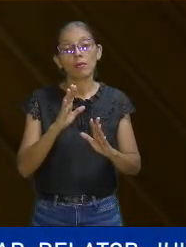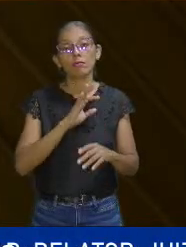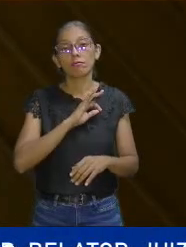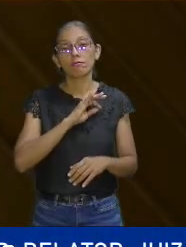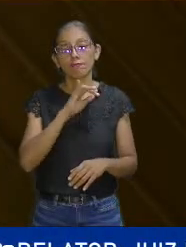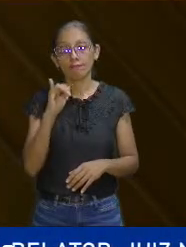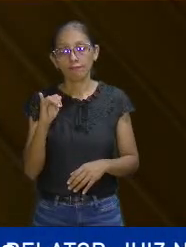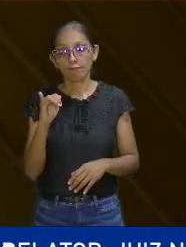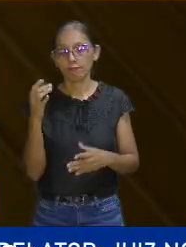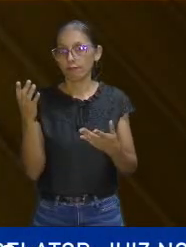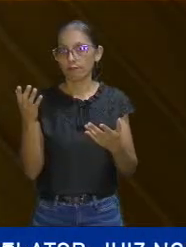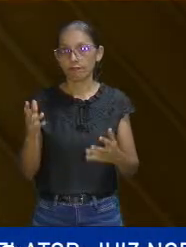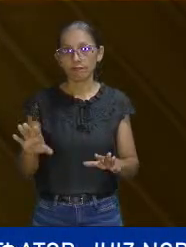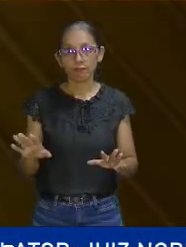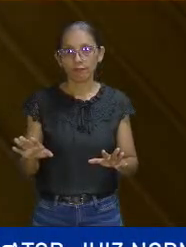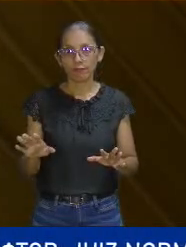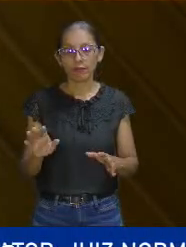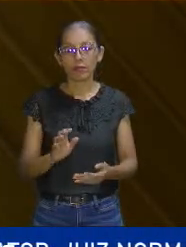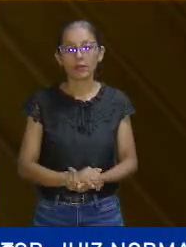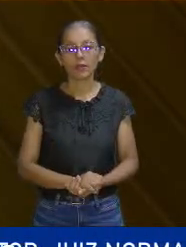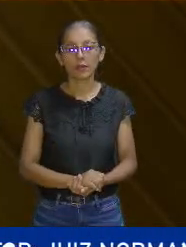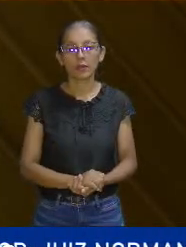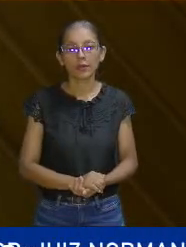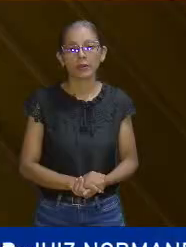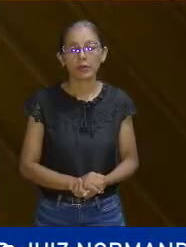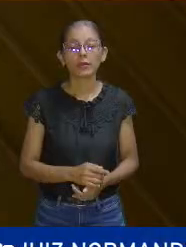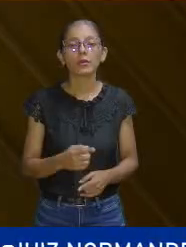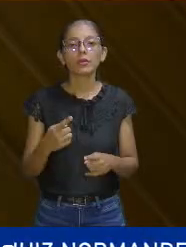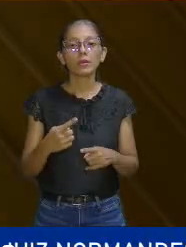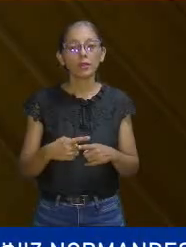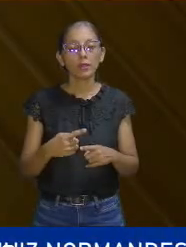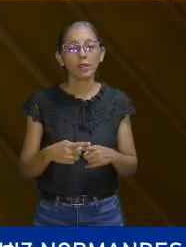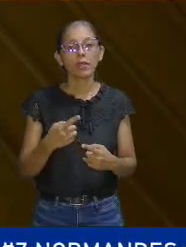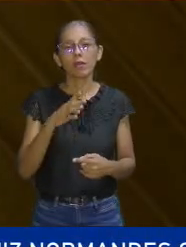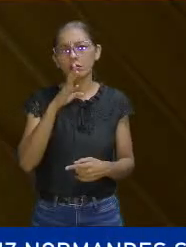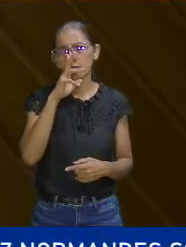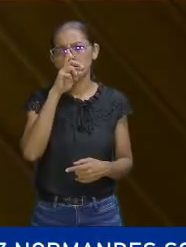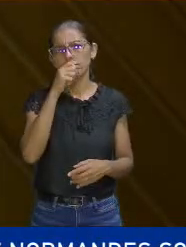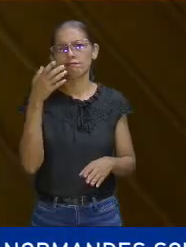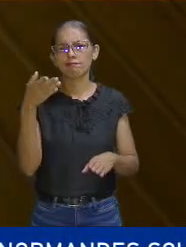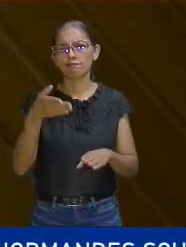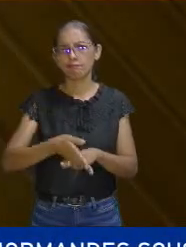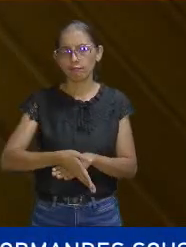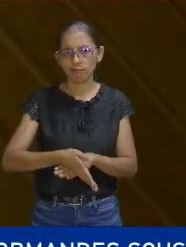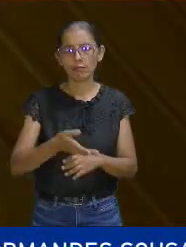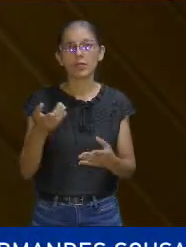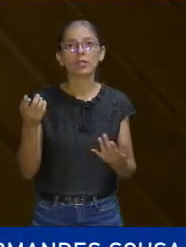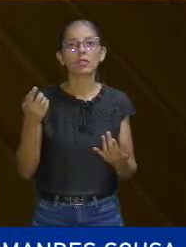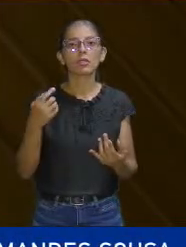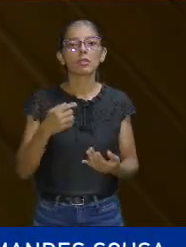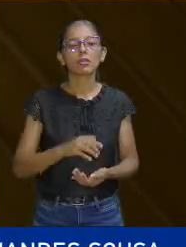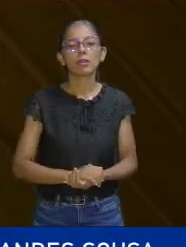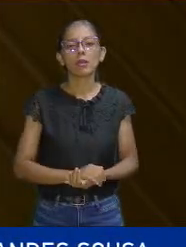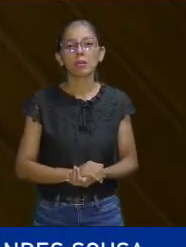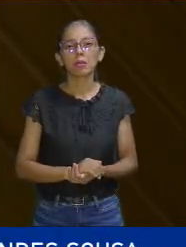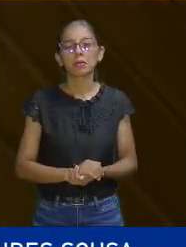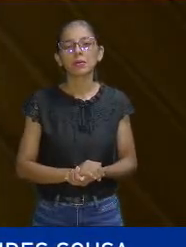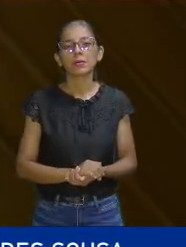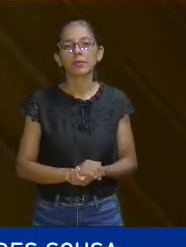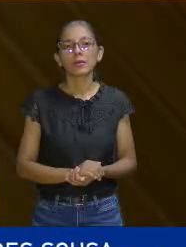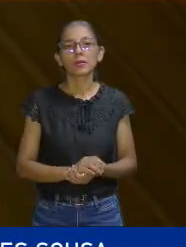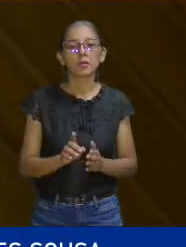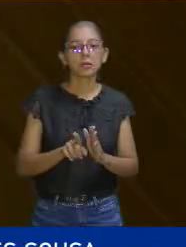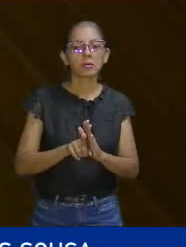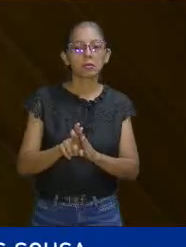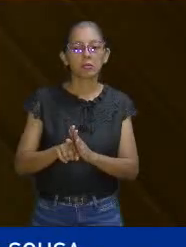Essas negativas elas foram evasivas, elas foram genéricas, elas invocaram fundamentos de segurança